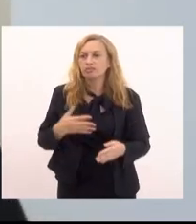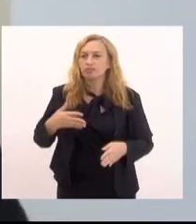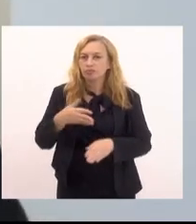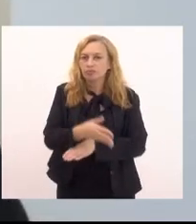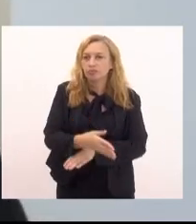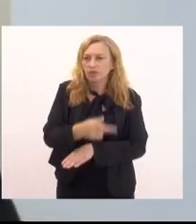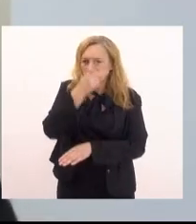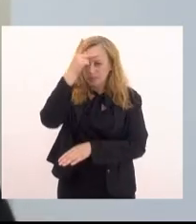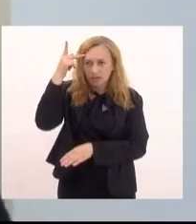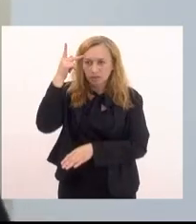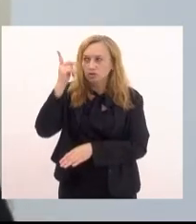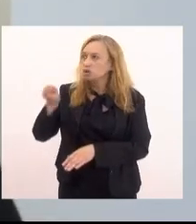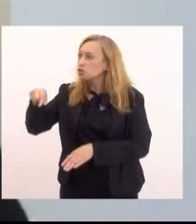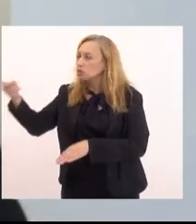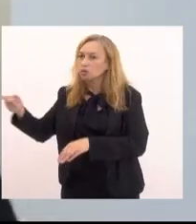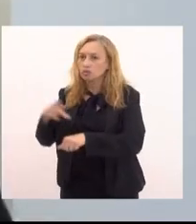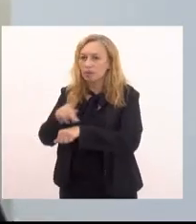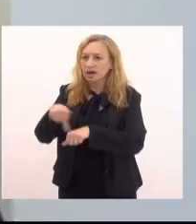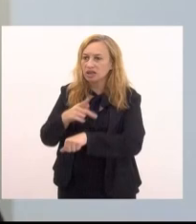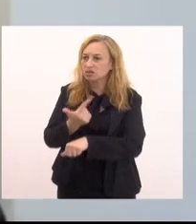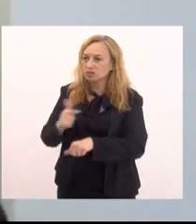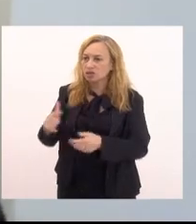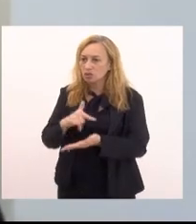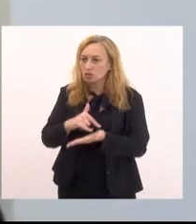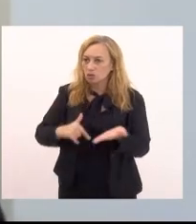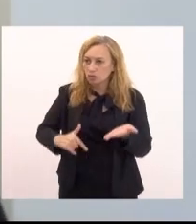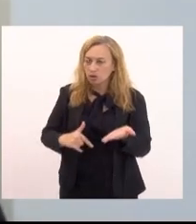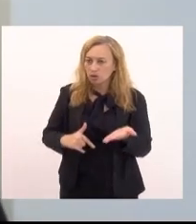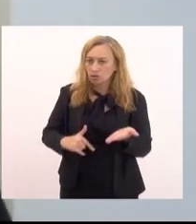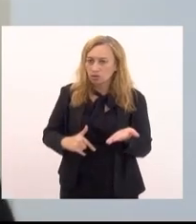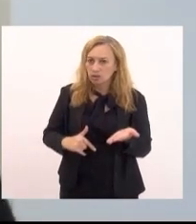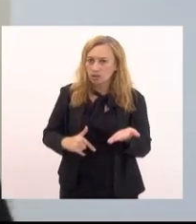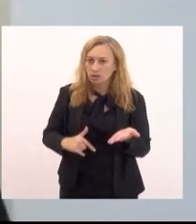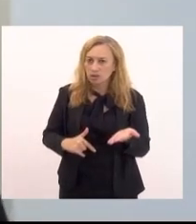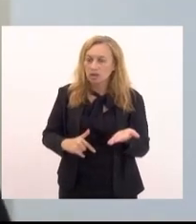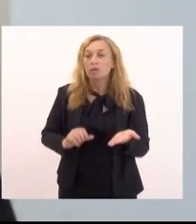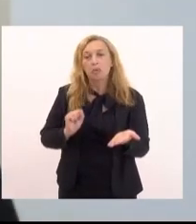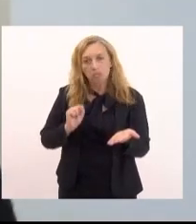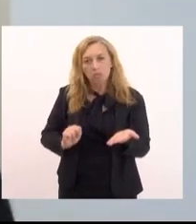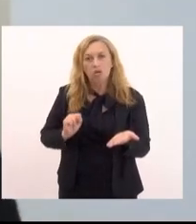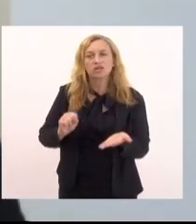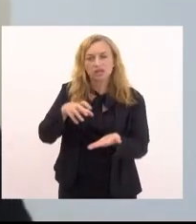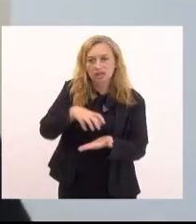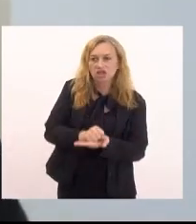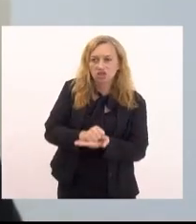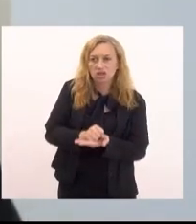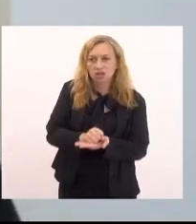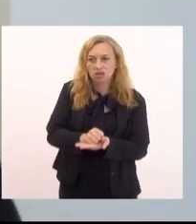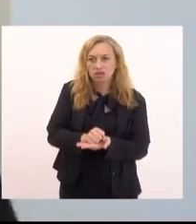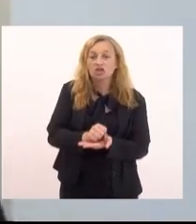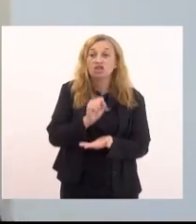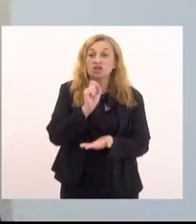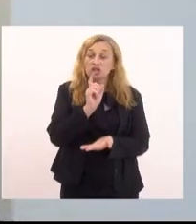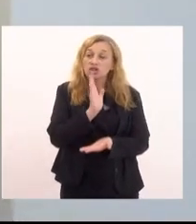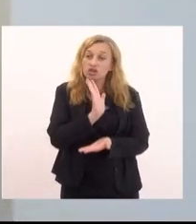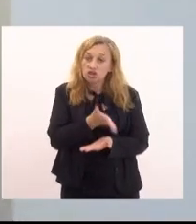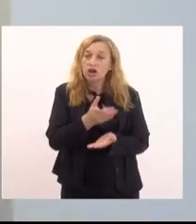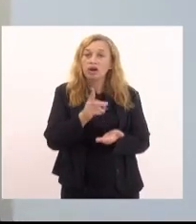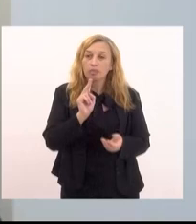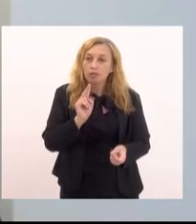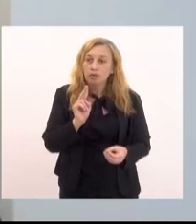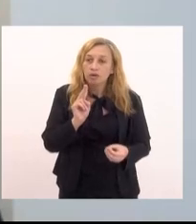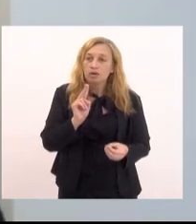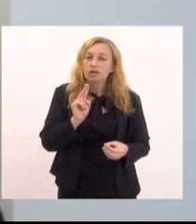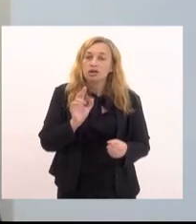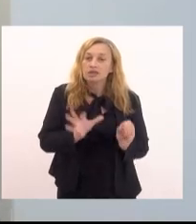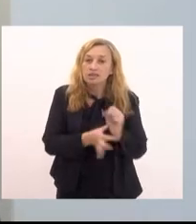está sem a documentação, não é certo? Mas se ele pode se cadastrar, já é um tipo de proteção